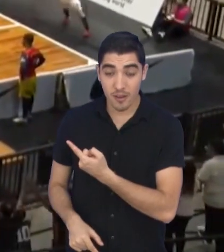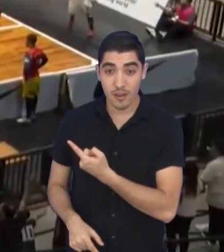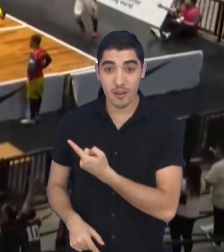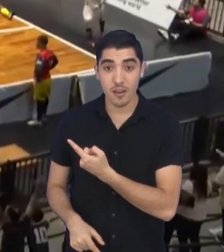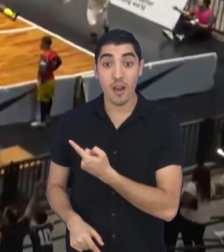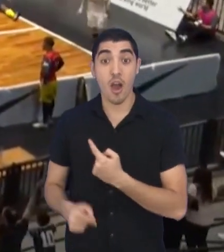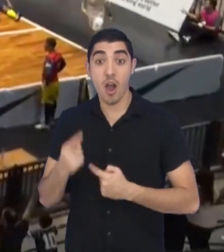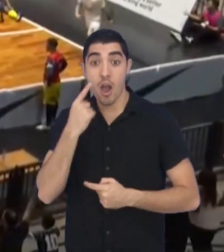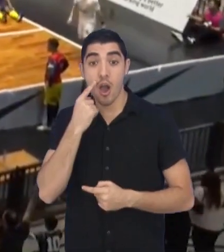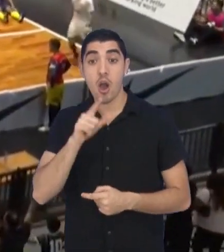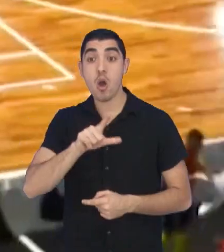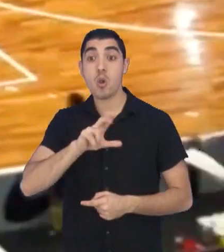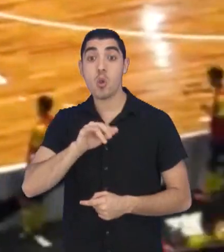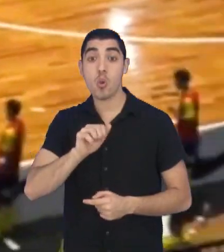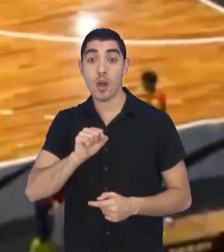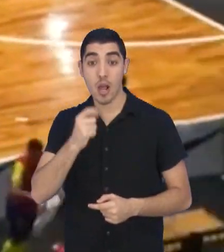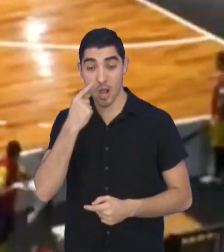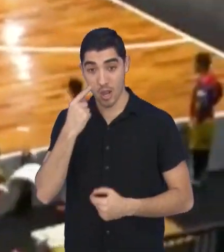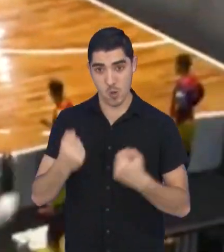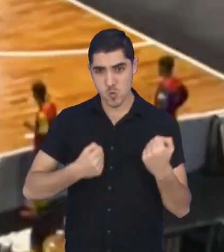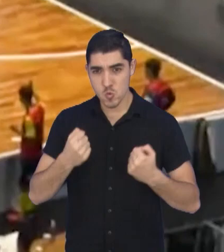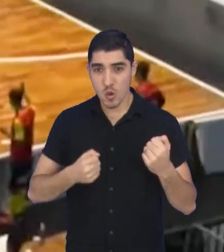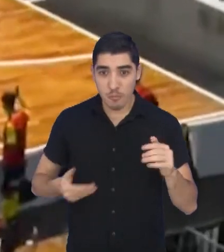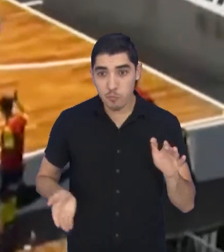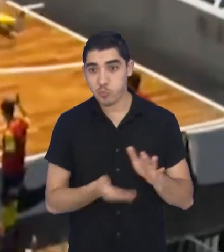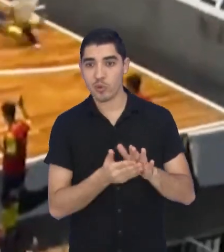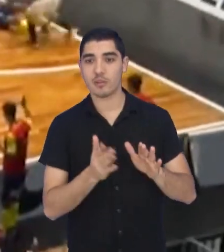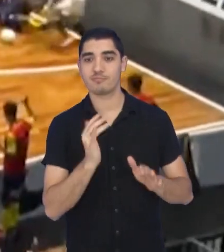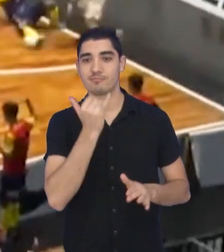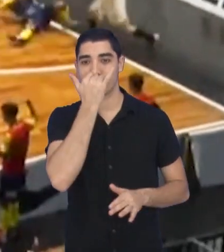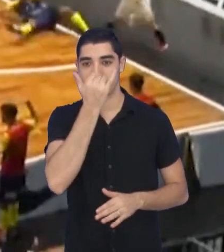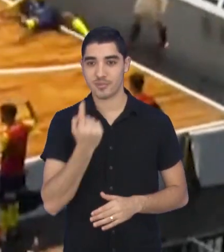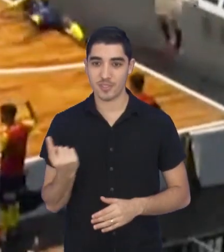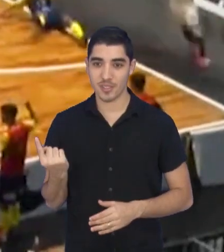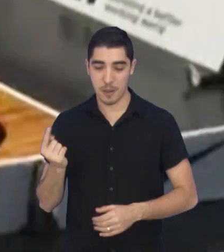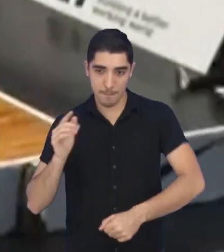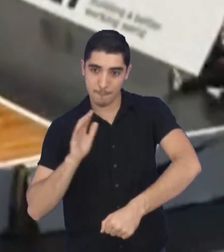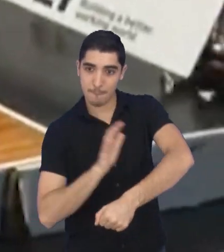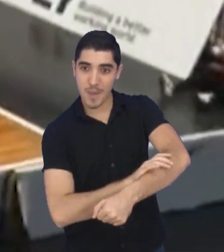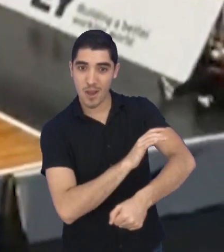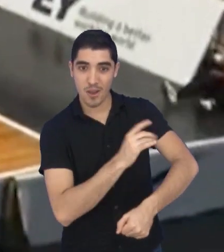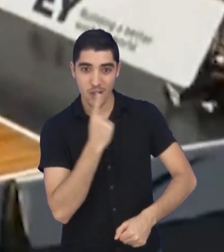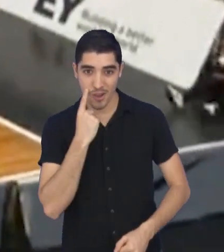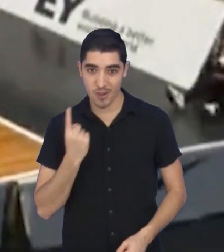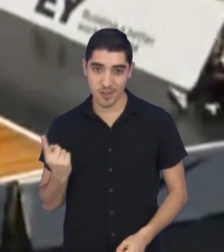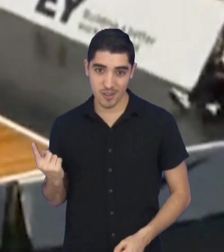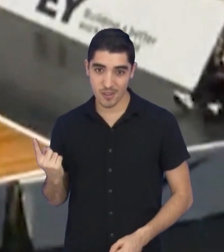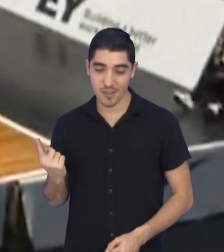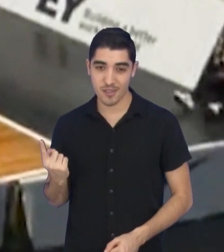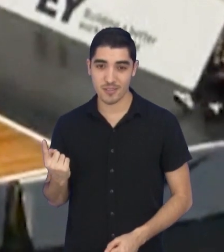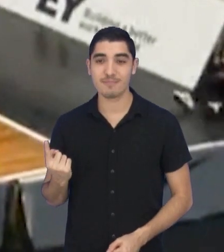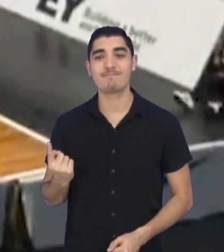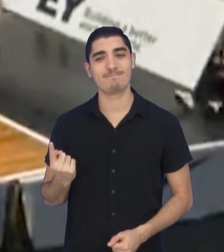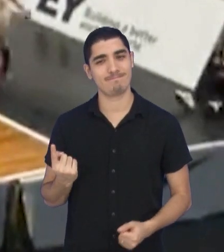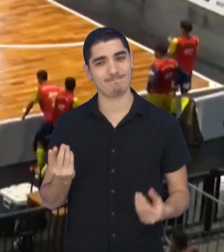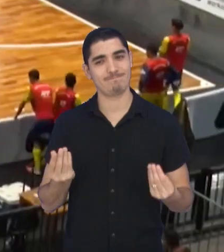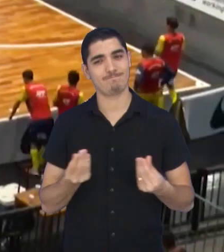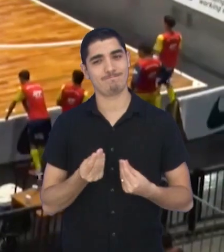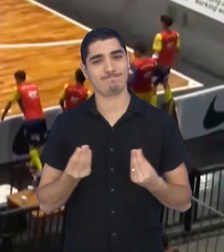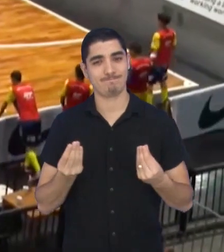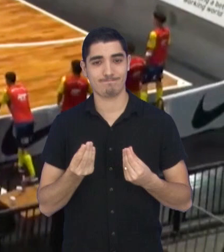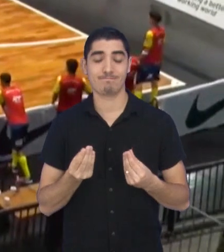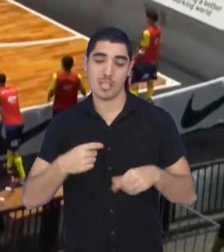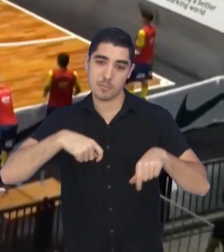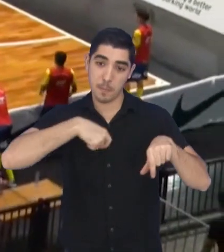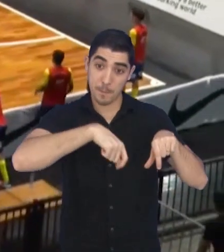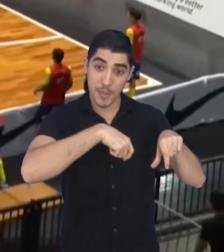ataque, ó, Lucas Martins carregou e o Gomes acabou tocando ali a mão dentro da área, uma mão de apoio, né, questionável ali, marcado o pênalti.